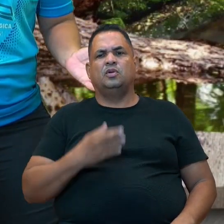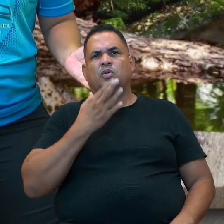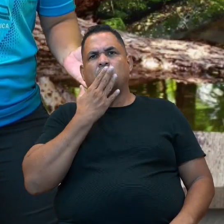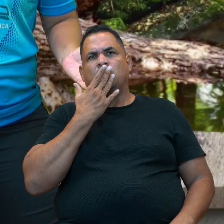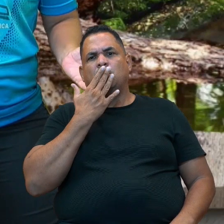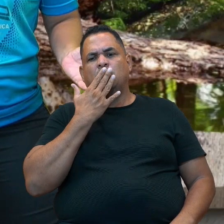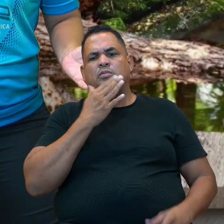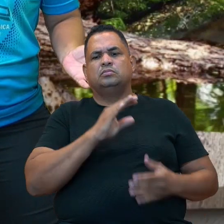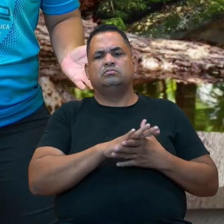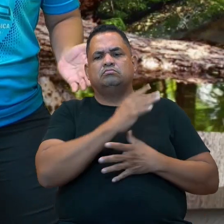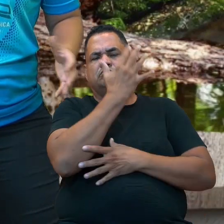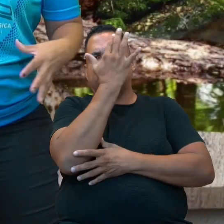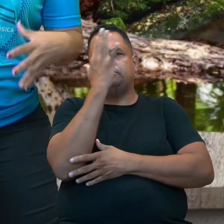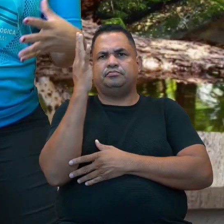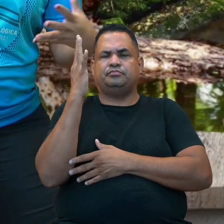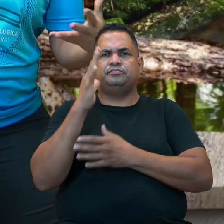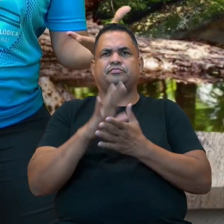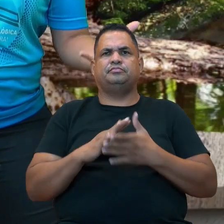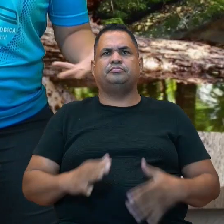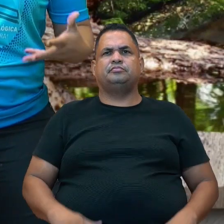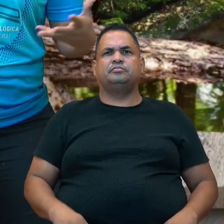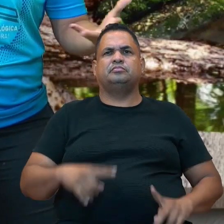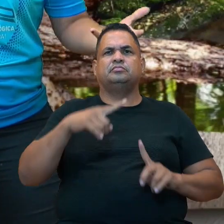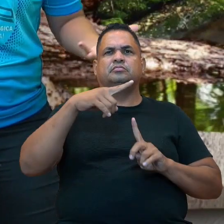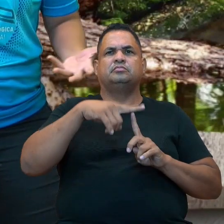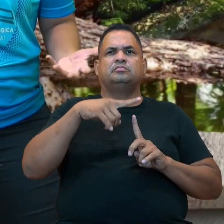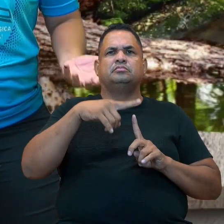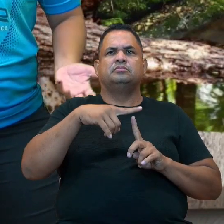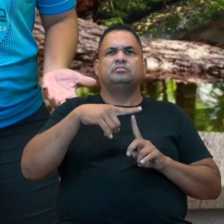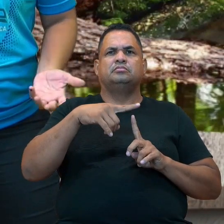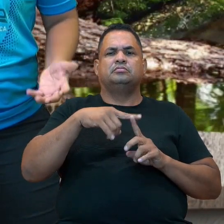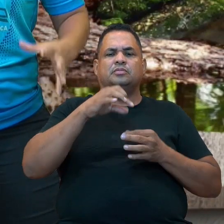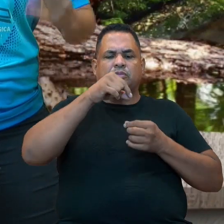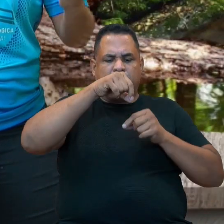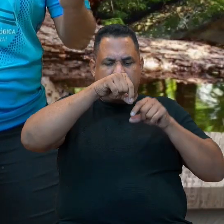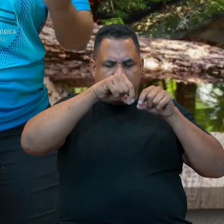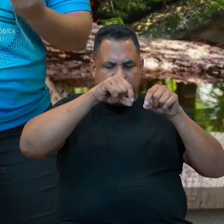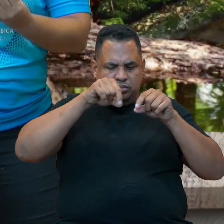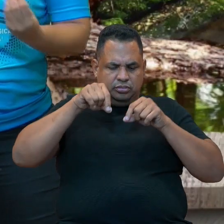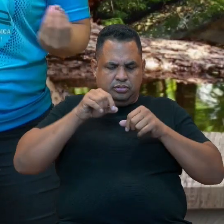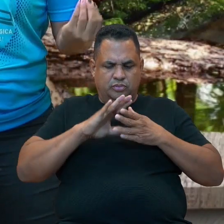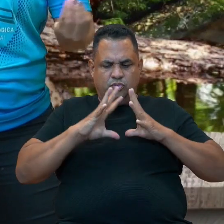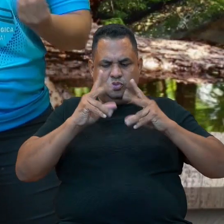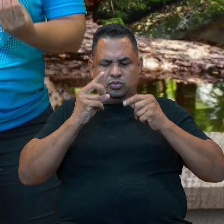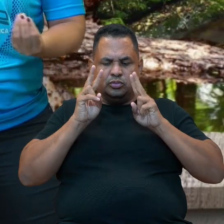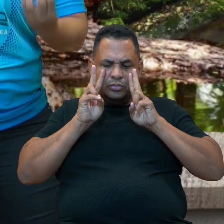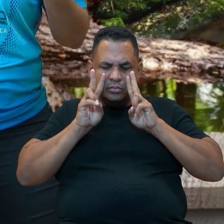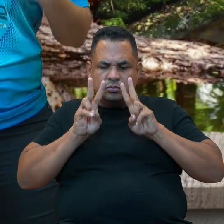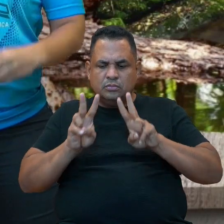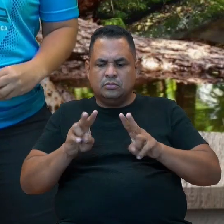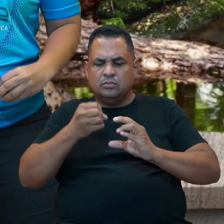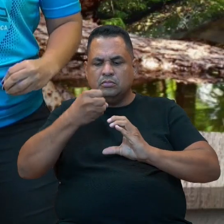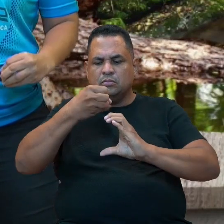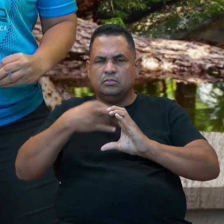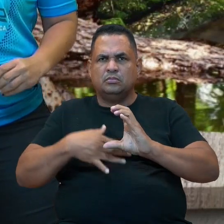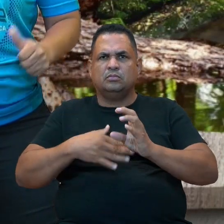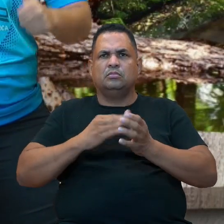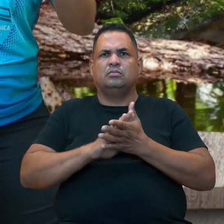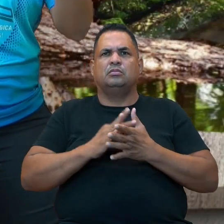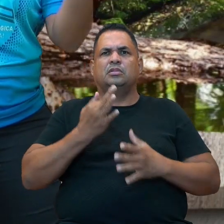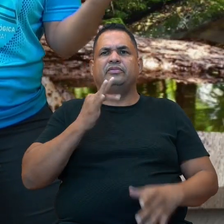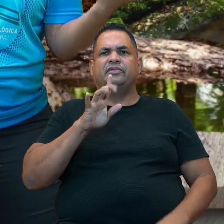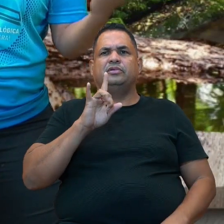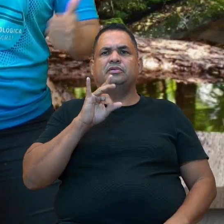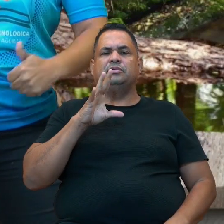das plantas, os tipos de sementes, tudo que a gente consegue visualizar de características é fenotípica,